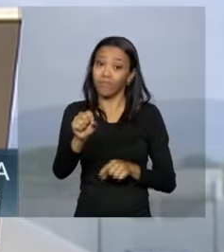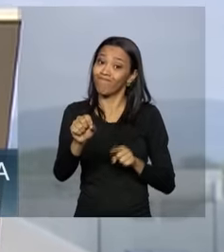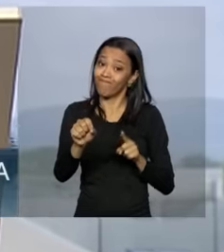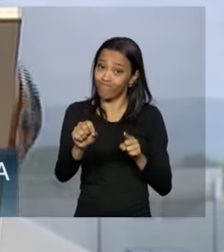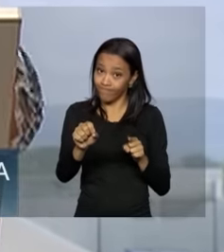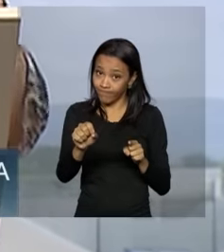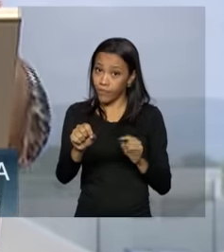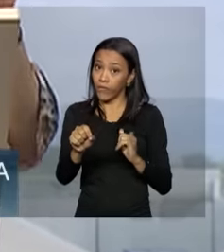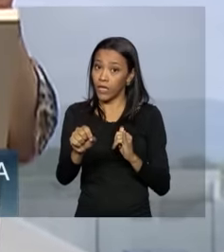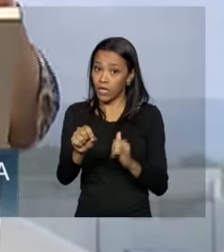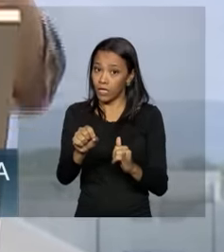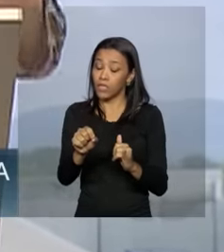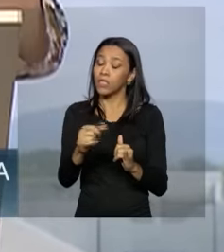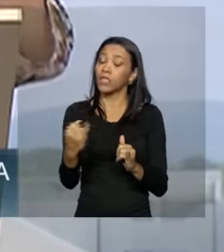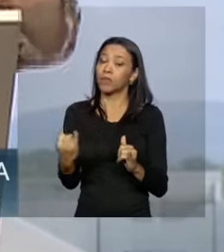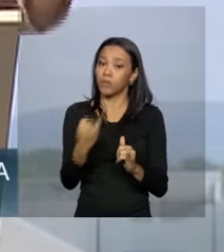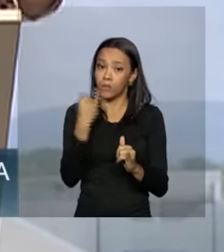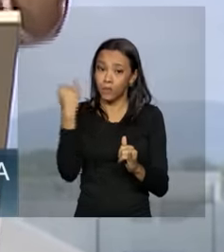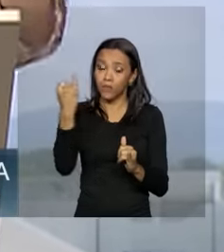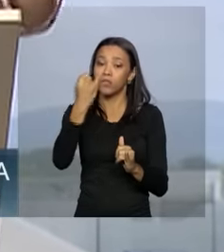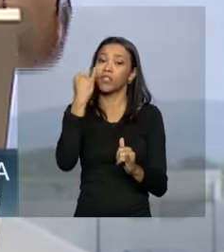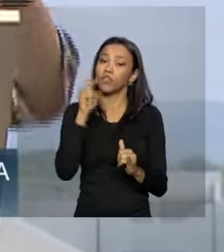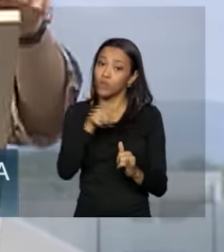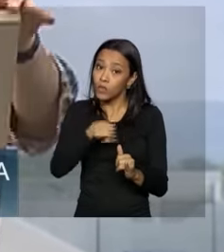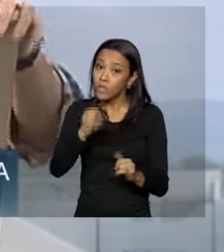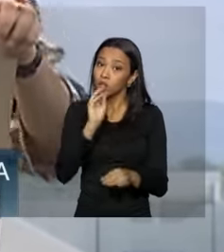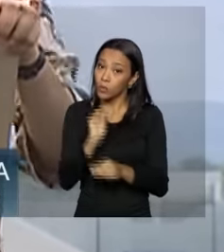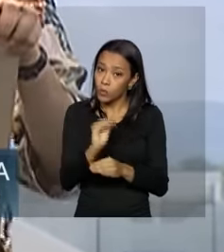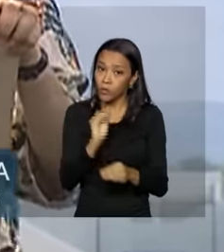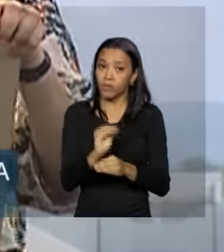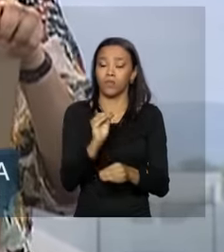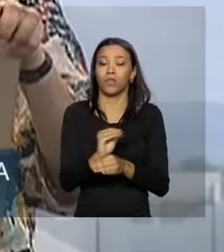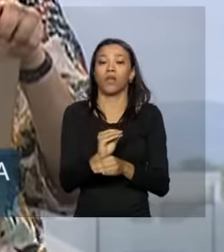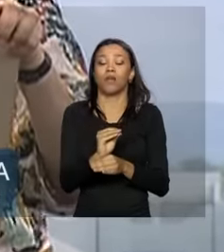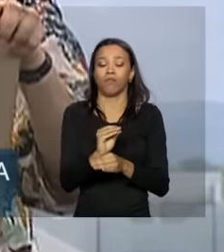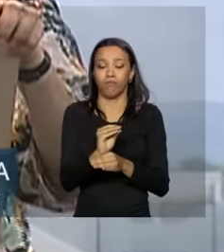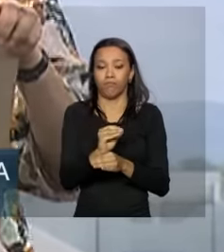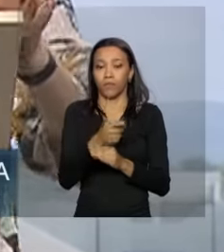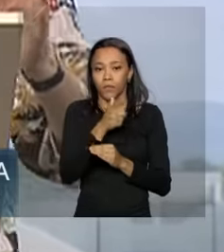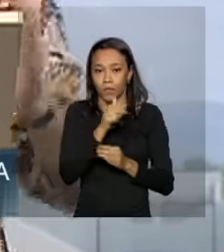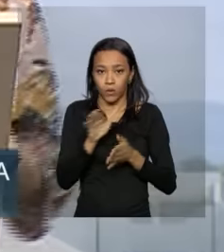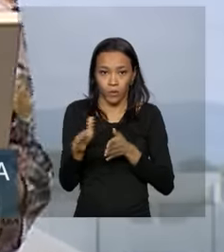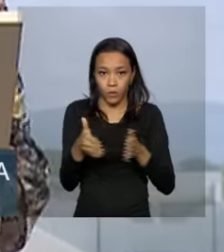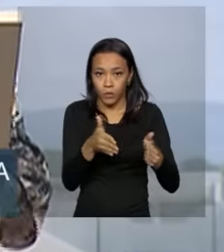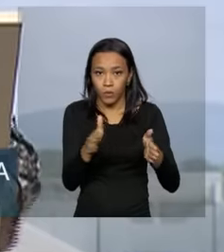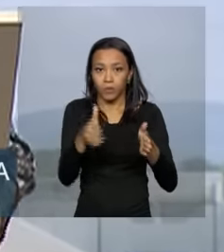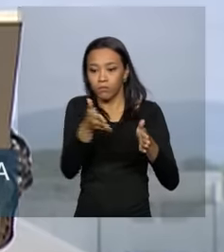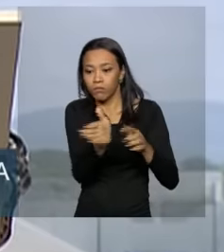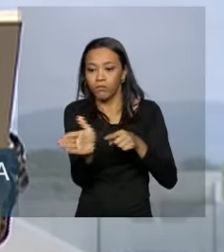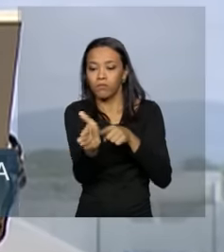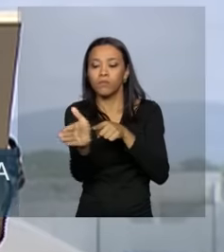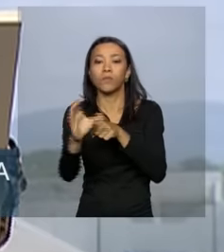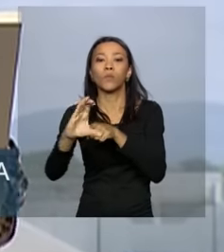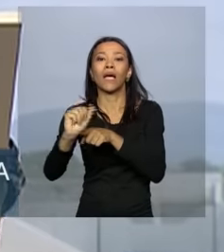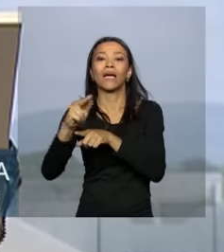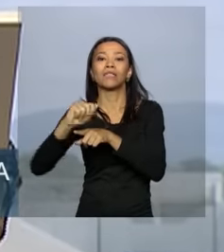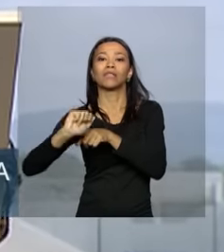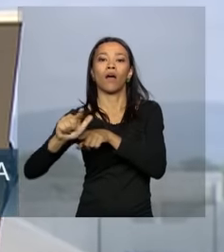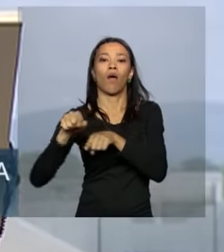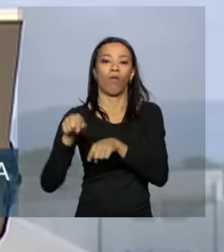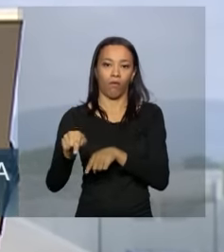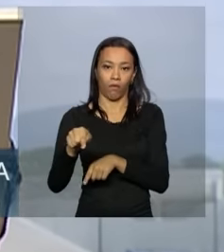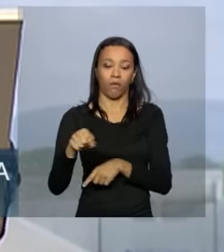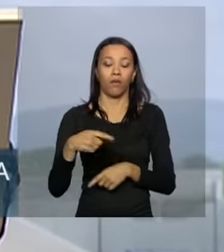é algo essencial, porque preserva o canal do Sertão Alagoano. Eu tinha de falar isso porque